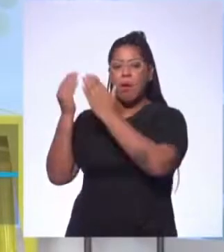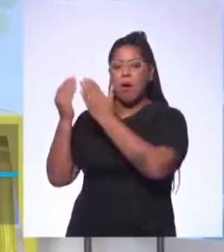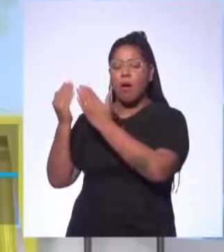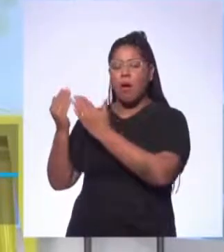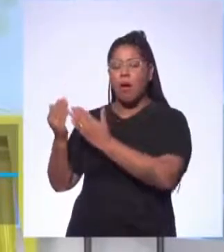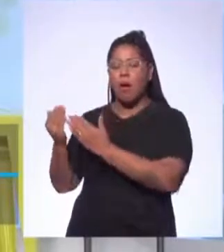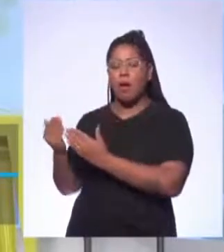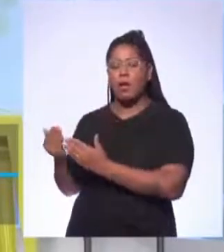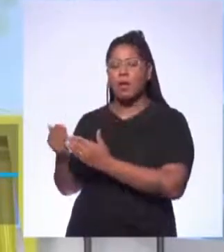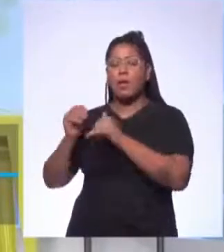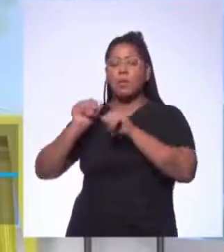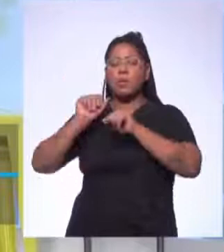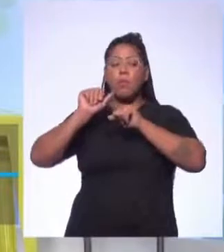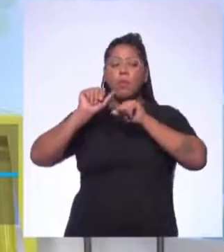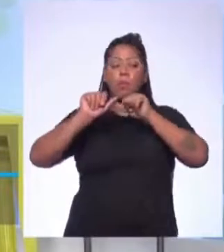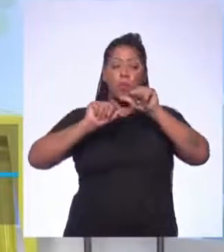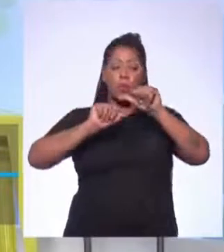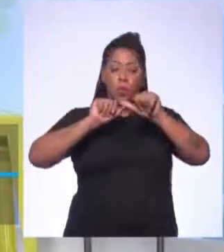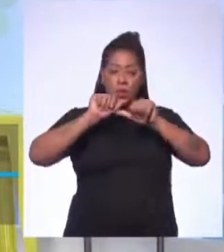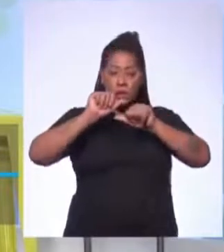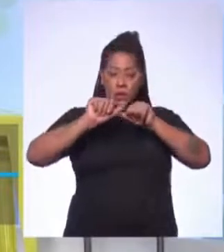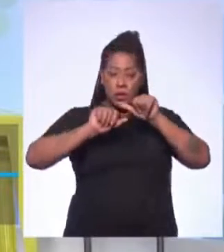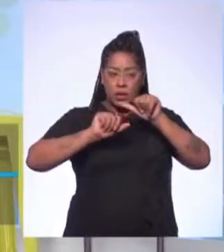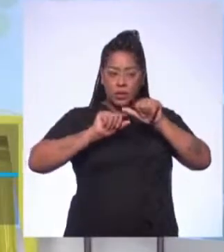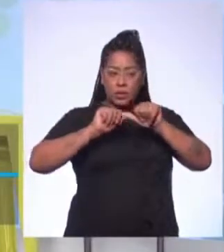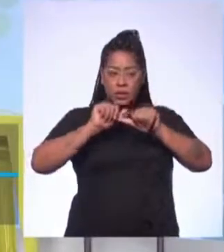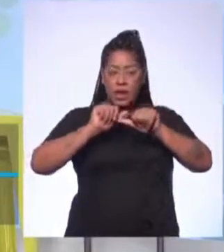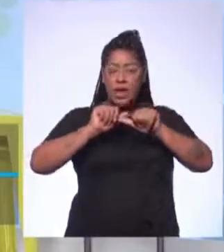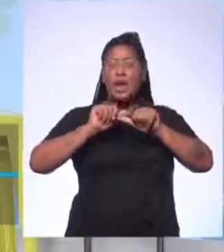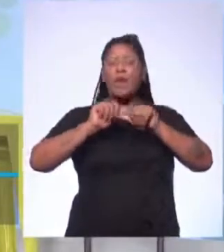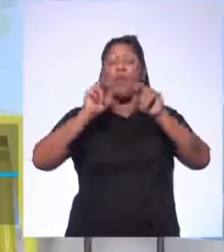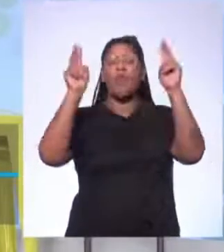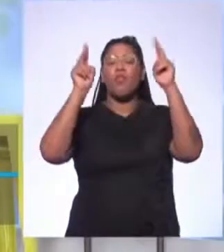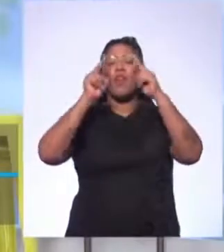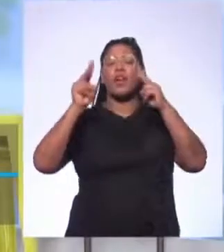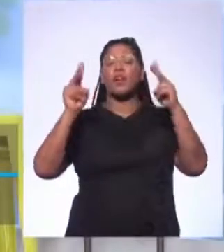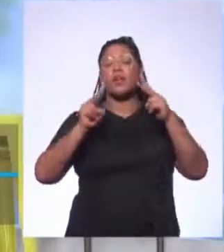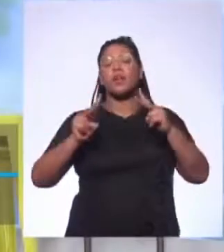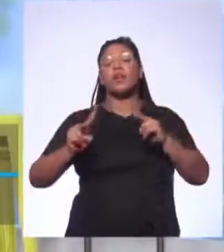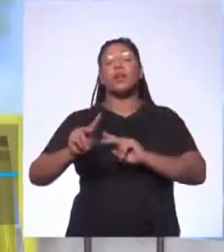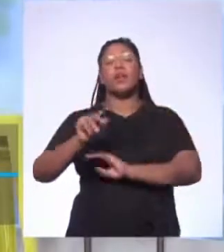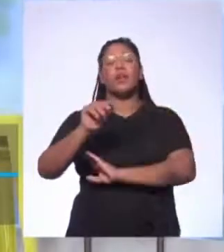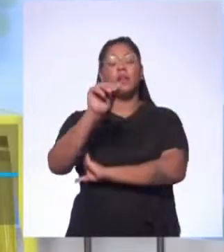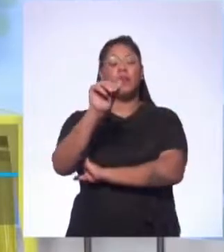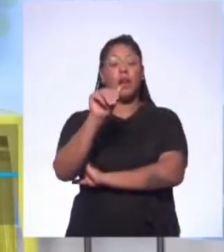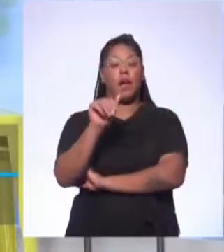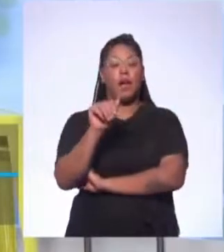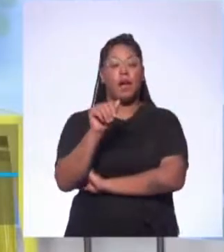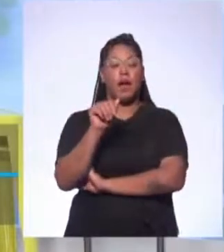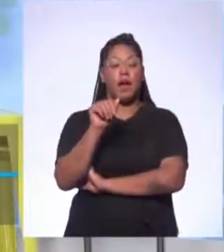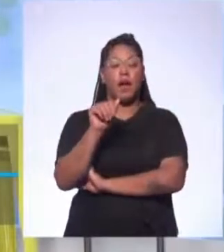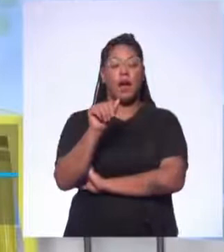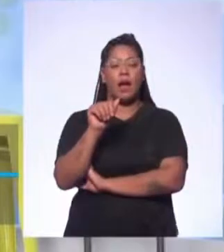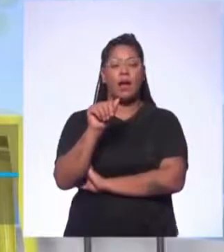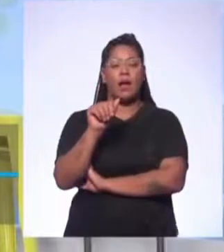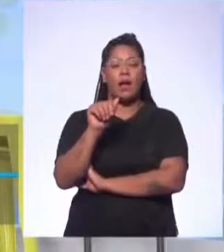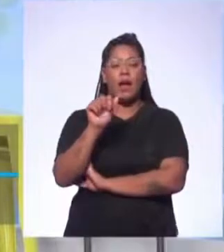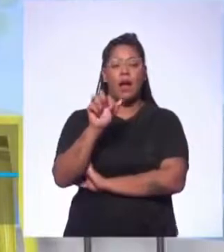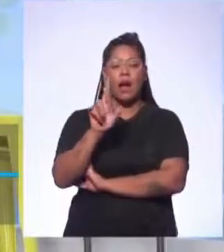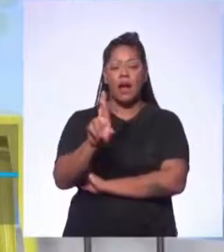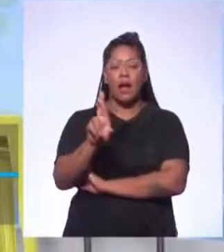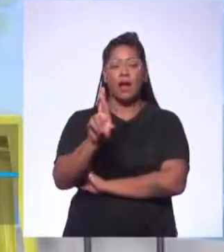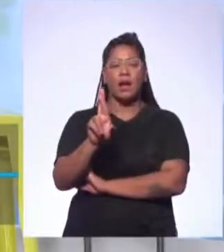Portanto, transforma esses produtos em gás carbônico, que é o dióxido de carbono, e também em moléculas de